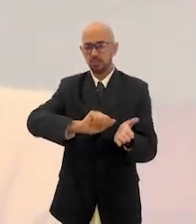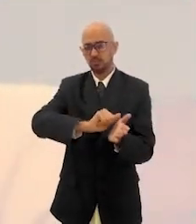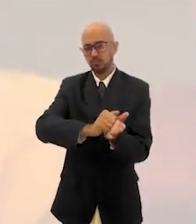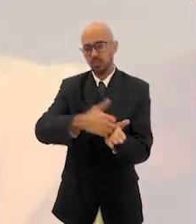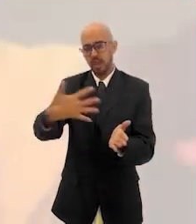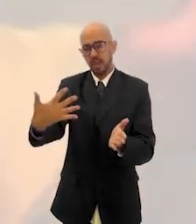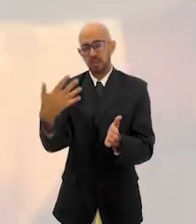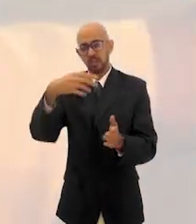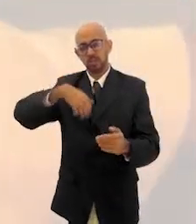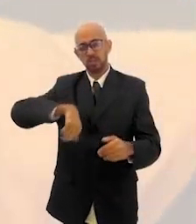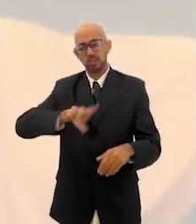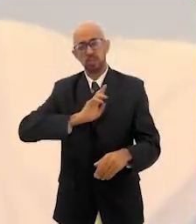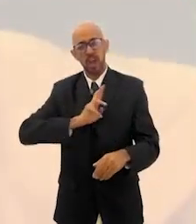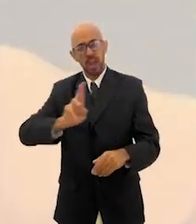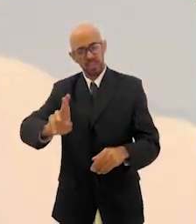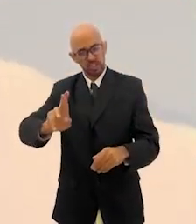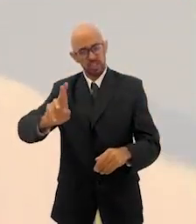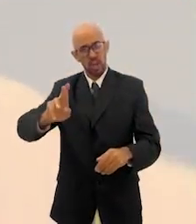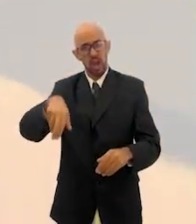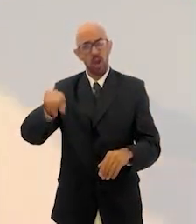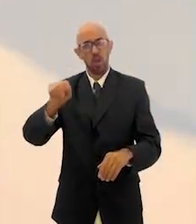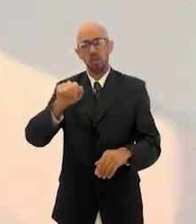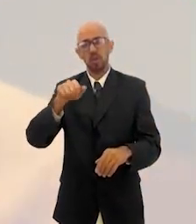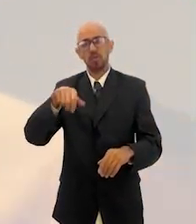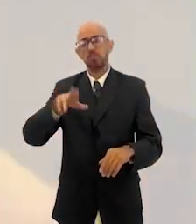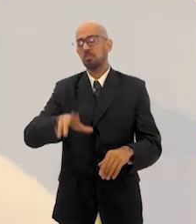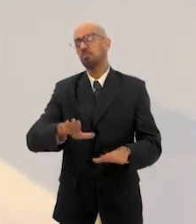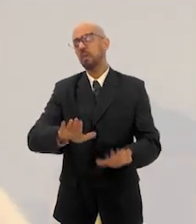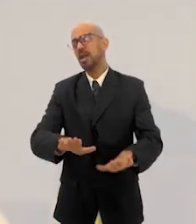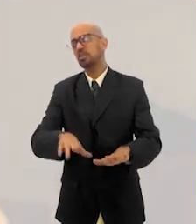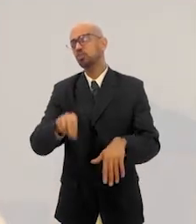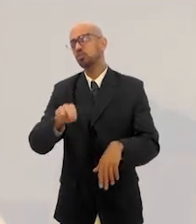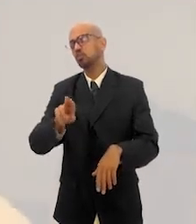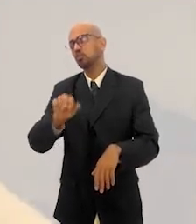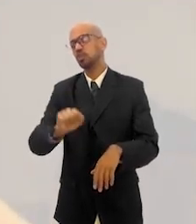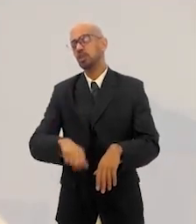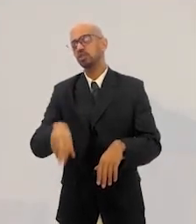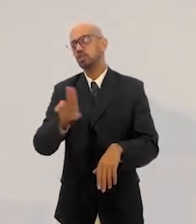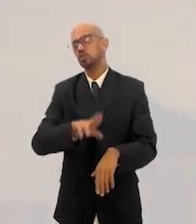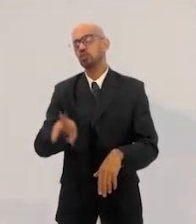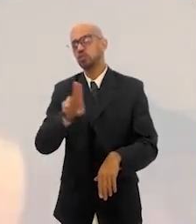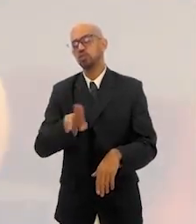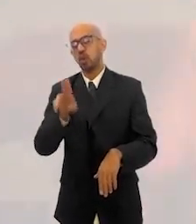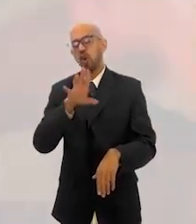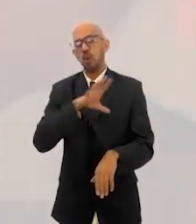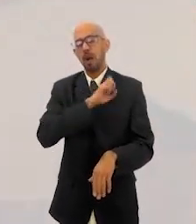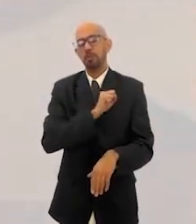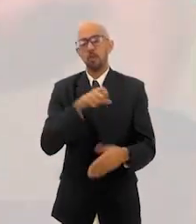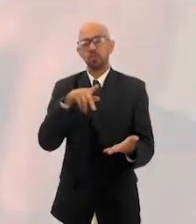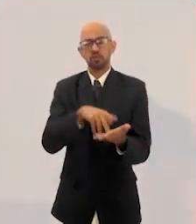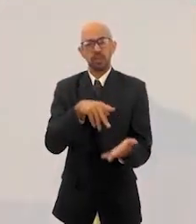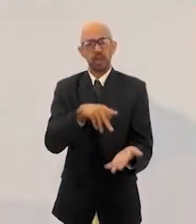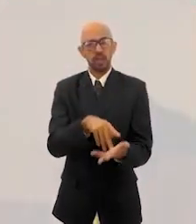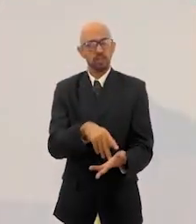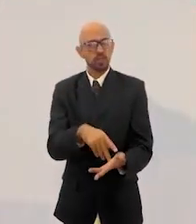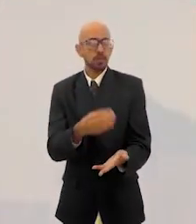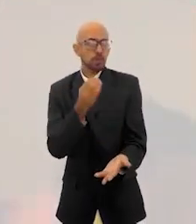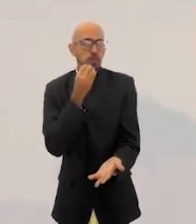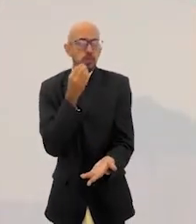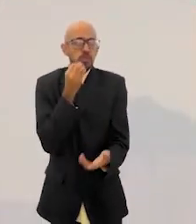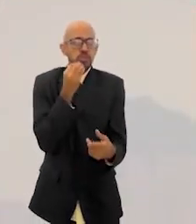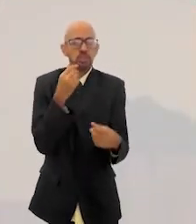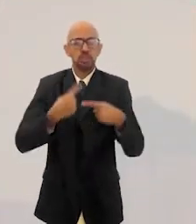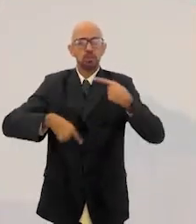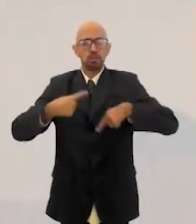falando sobre amor, desde religiosos a intelectuais, mas a gente nunca usou o amor de verdade. Por exemplo, quem sabe uma política baseada no amor, né?